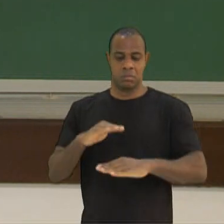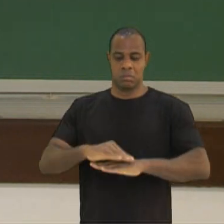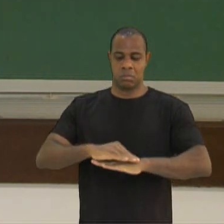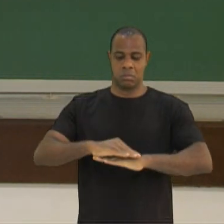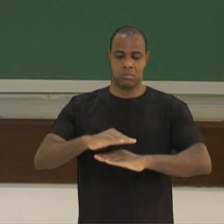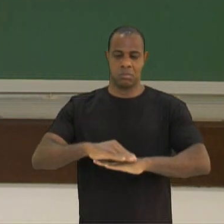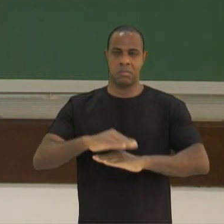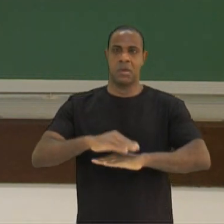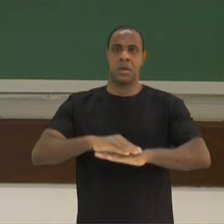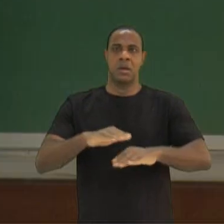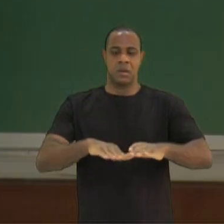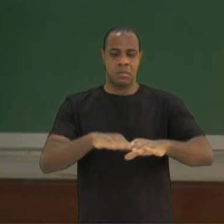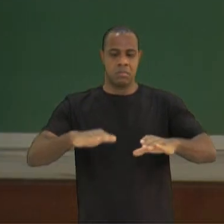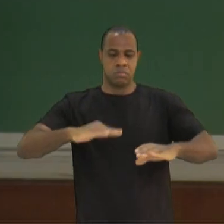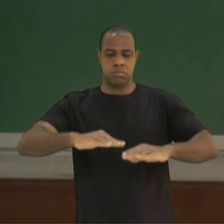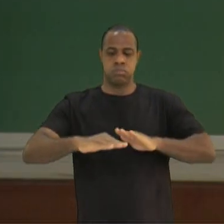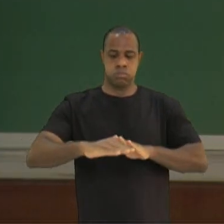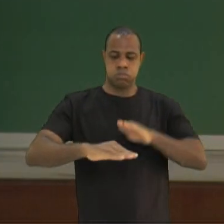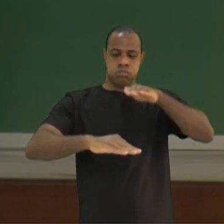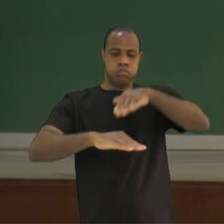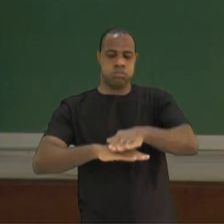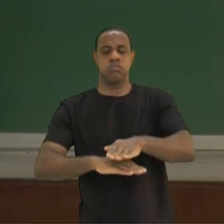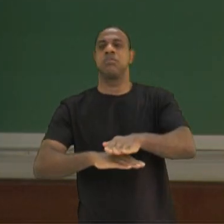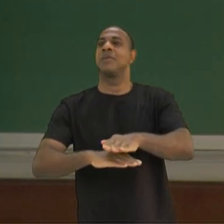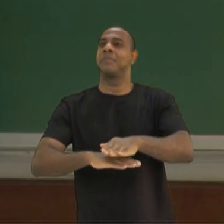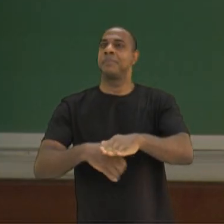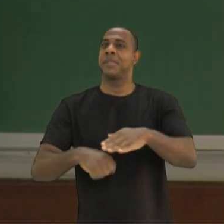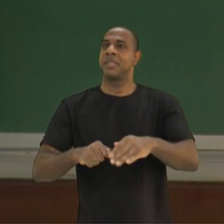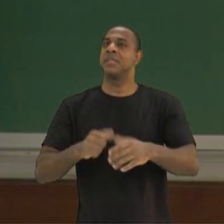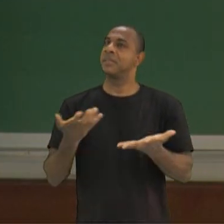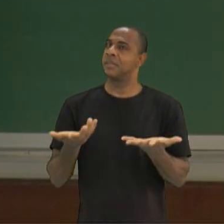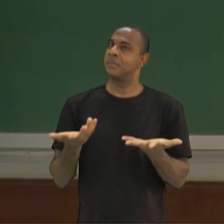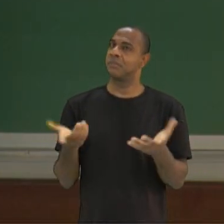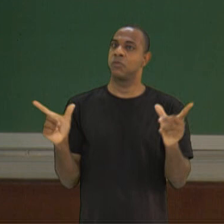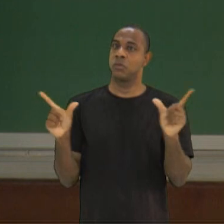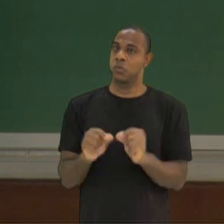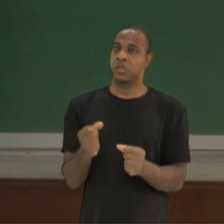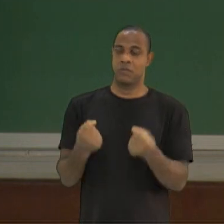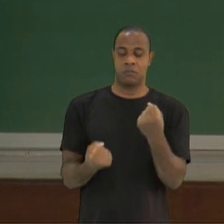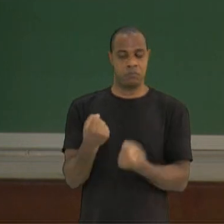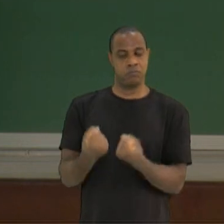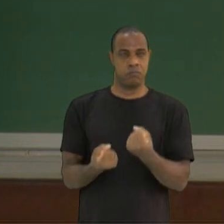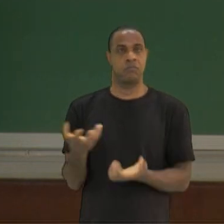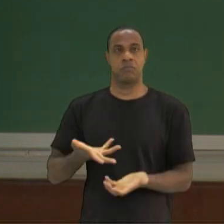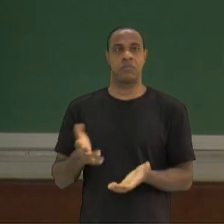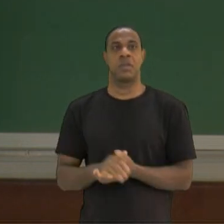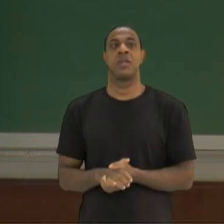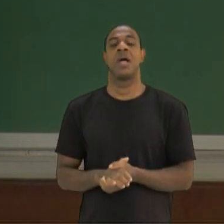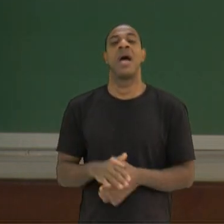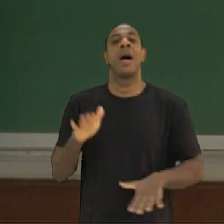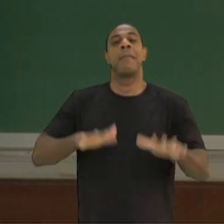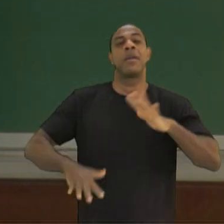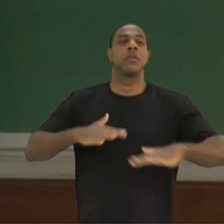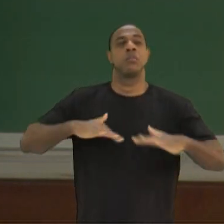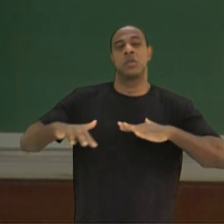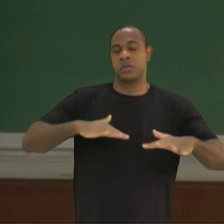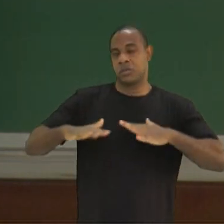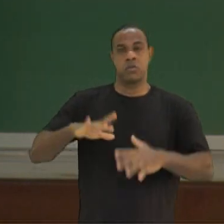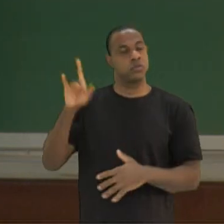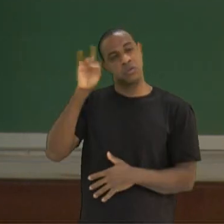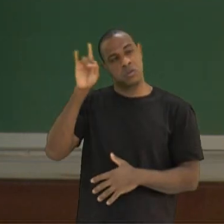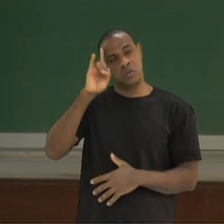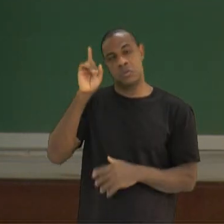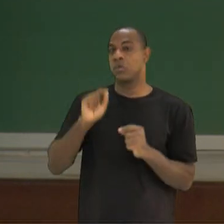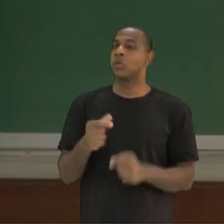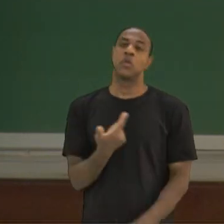tem um semáforo, um buraco na pista, né? E assim por diante, tá? Então, a maioria dos movimentos do nosso dia a dia